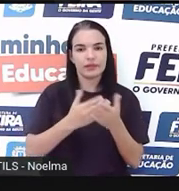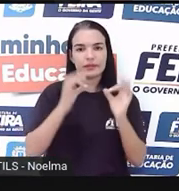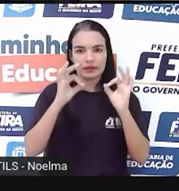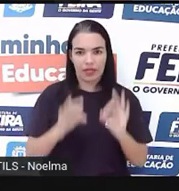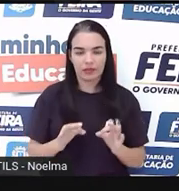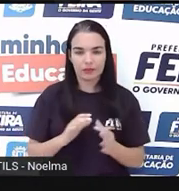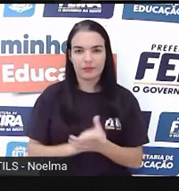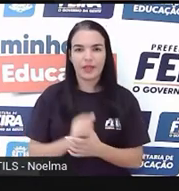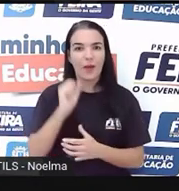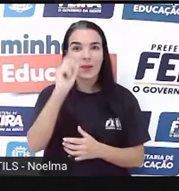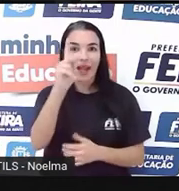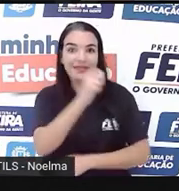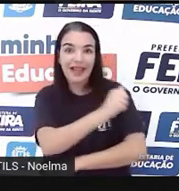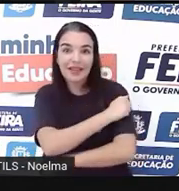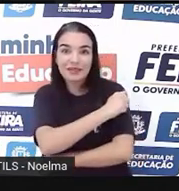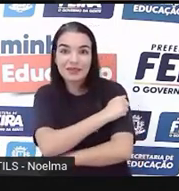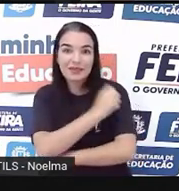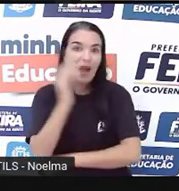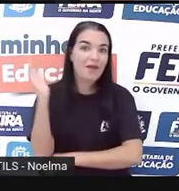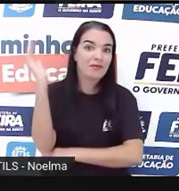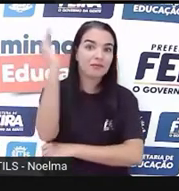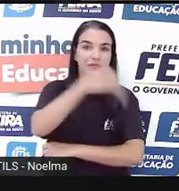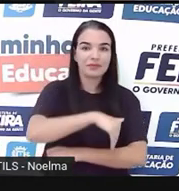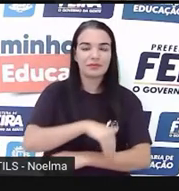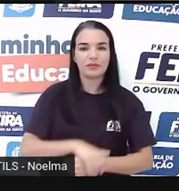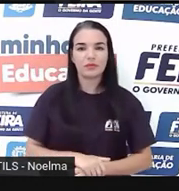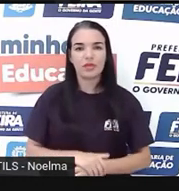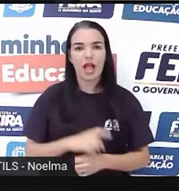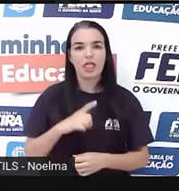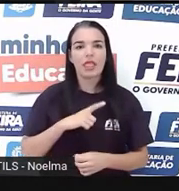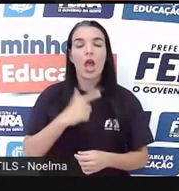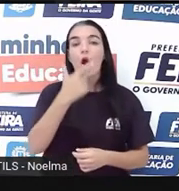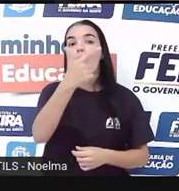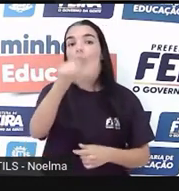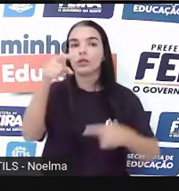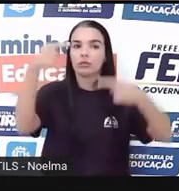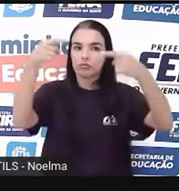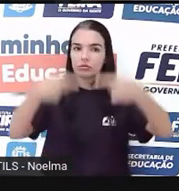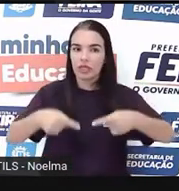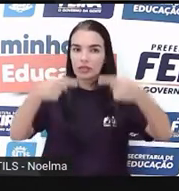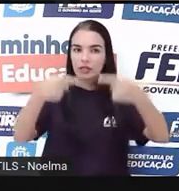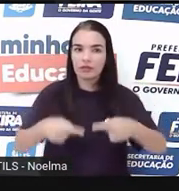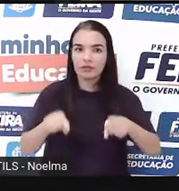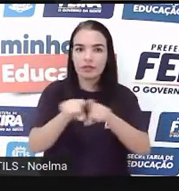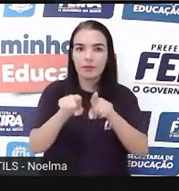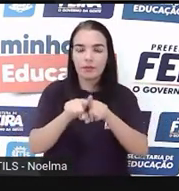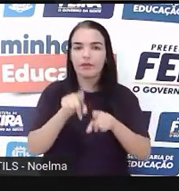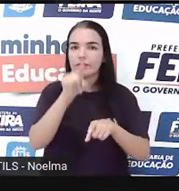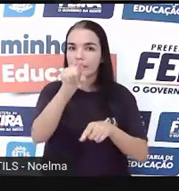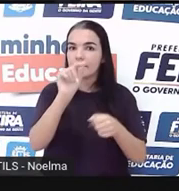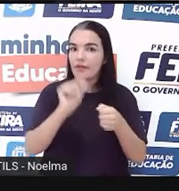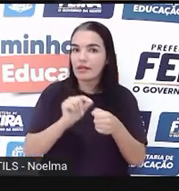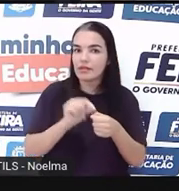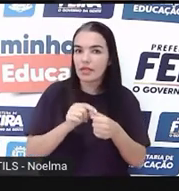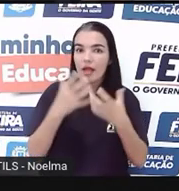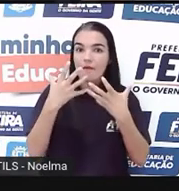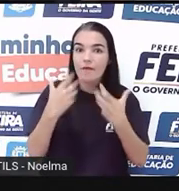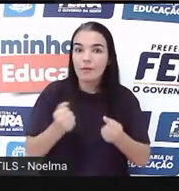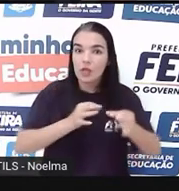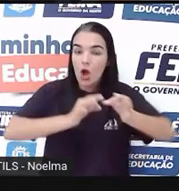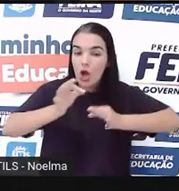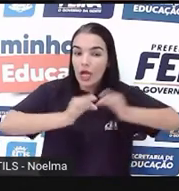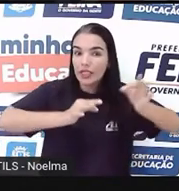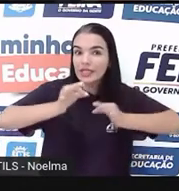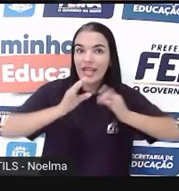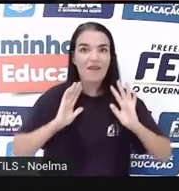Ok, students? Let's go. Tem outro desafio também que eu deixo para vocês. Vamos